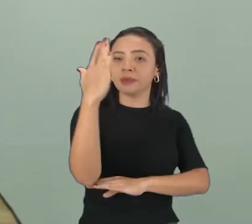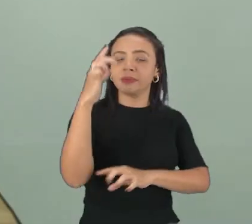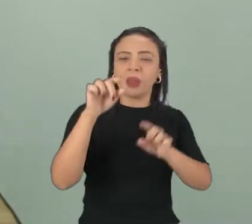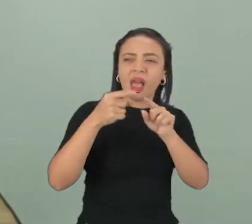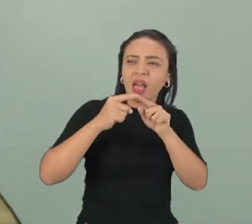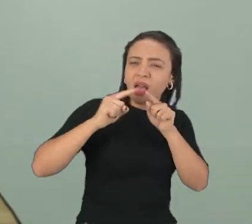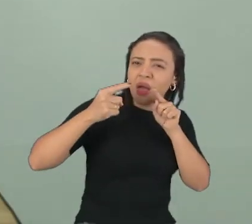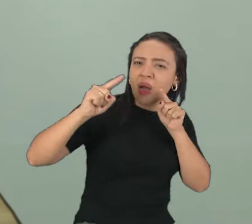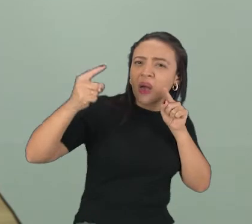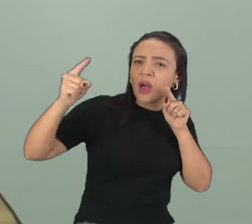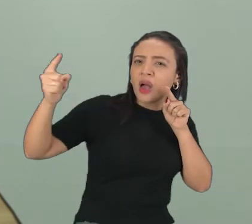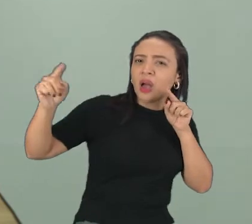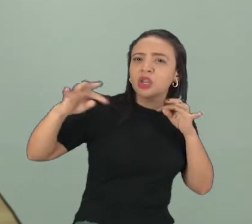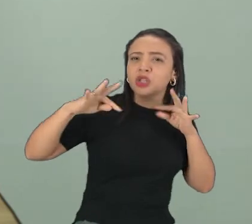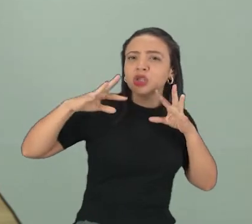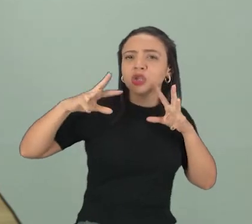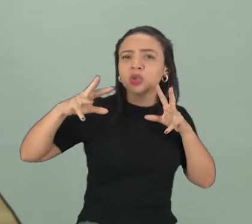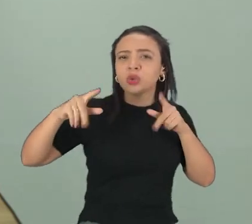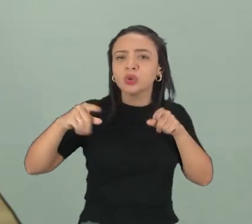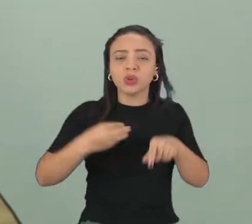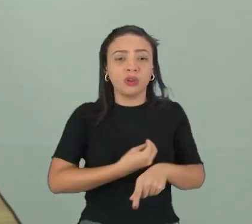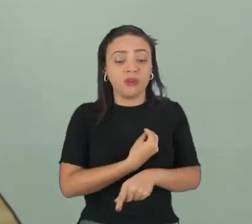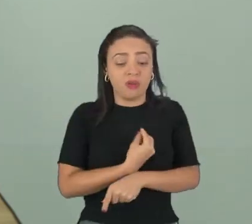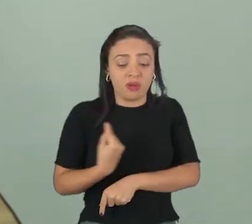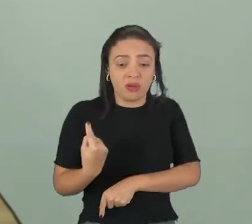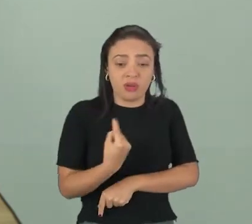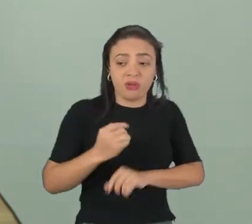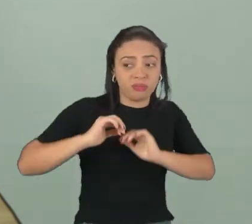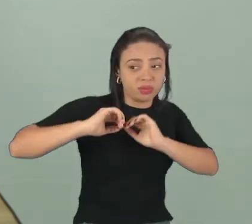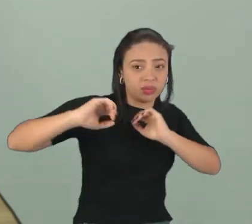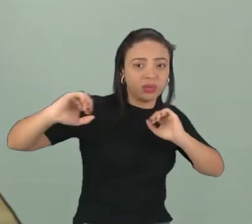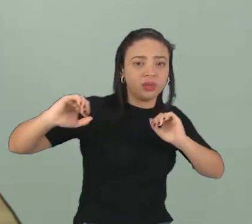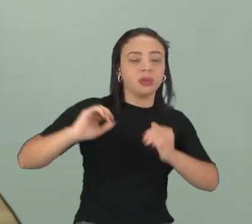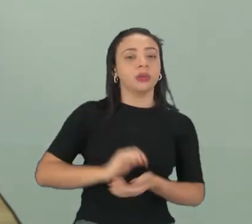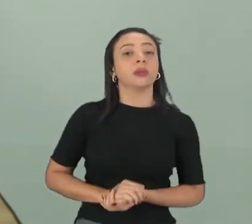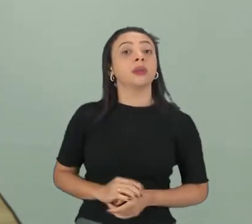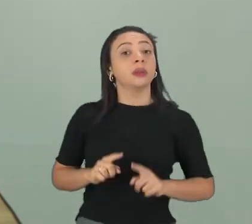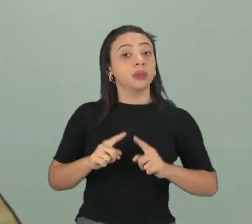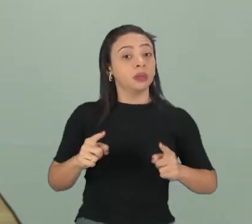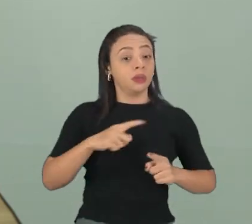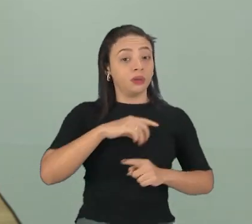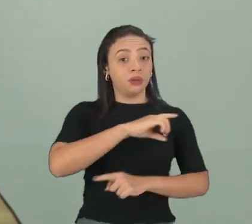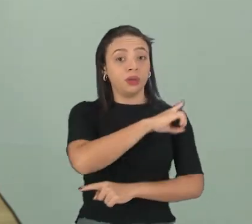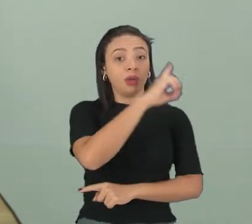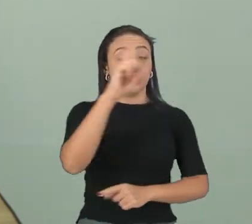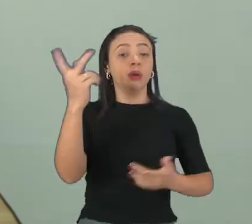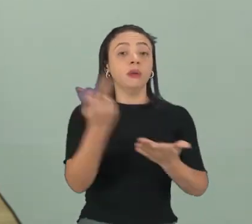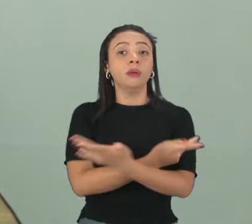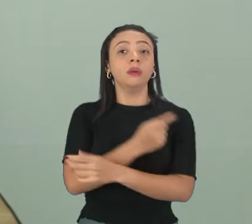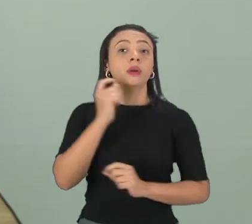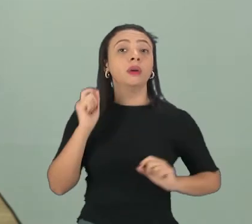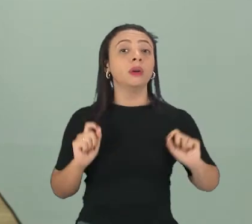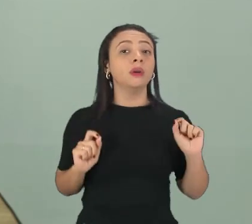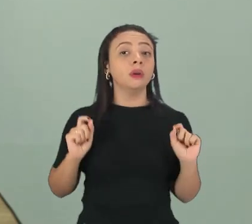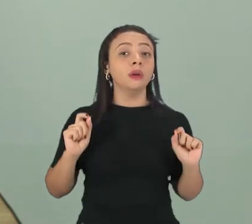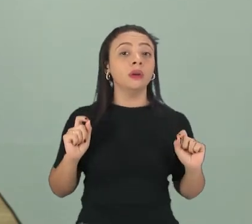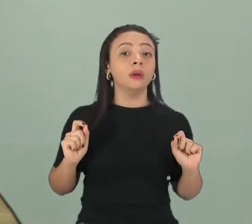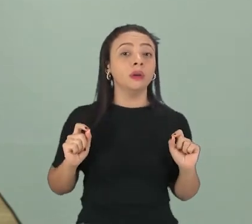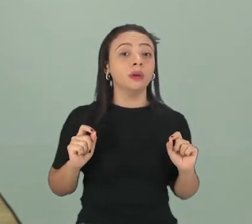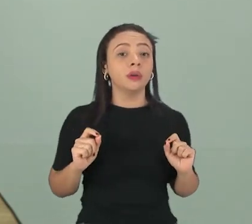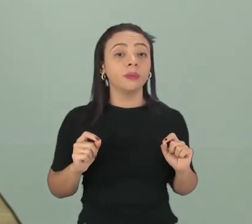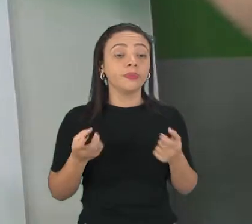bem distante de tudo, ele vivia isolado. Certo dia, né? O que aconteceu? Certo dia, Beto